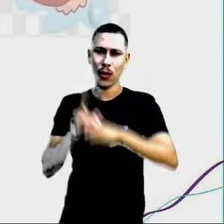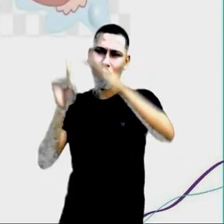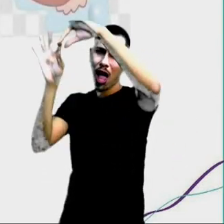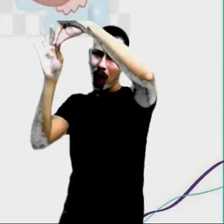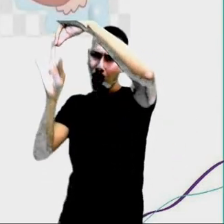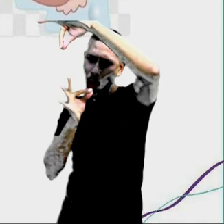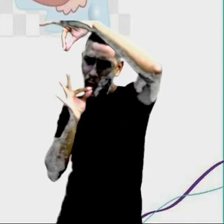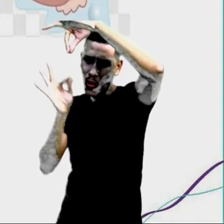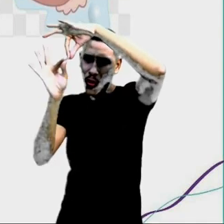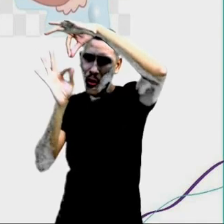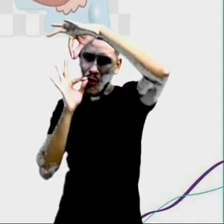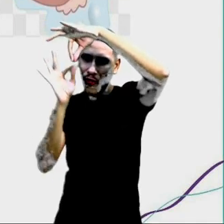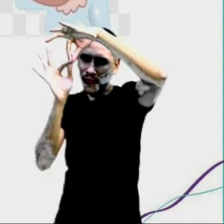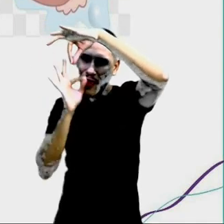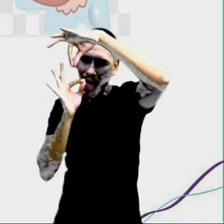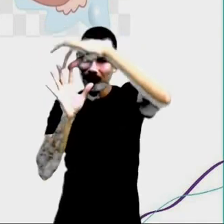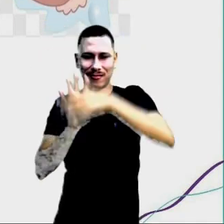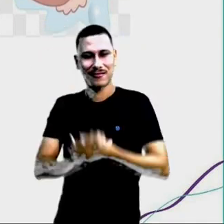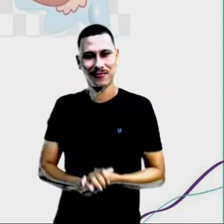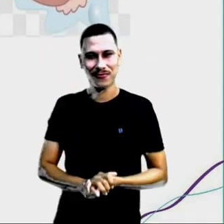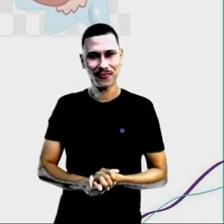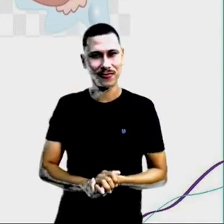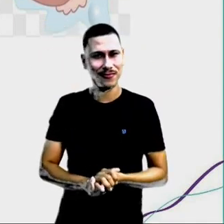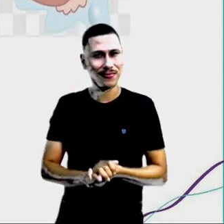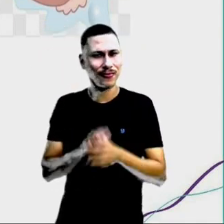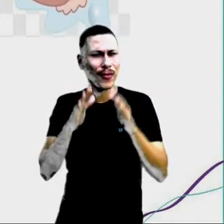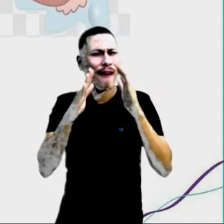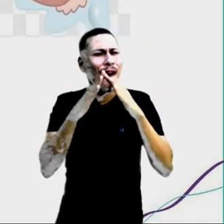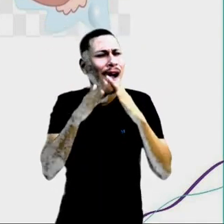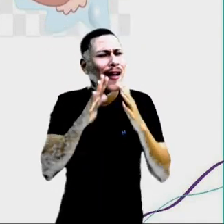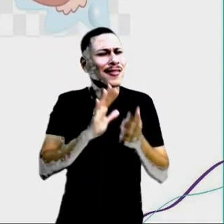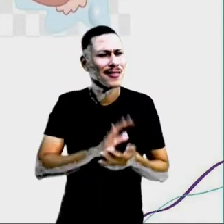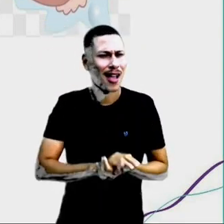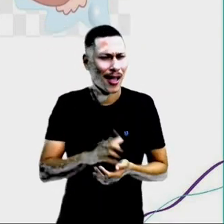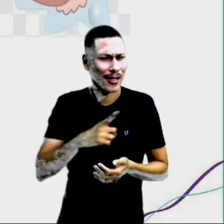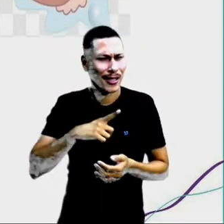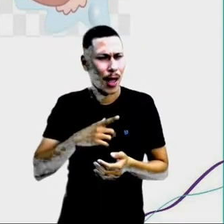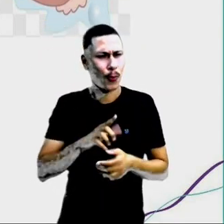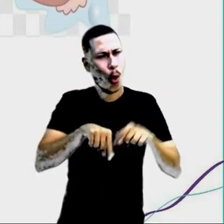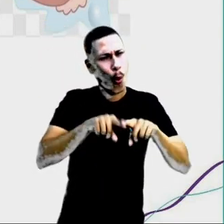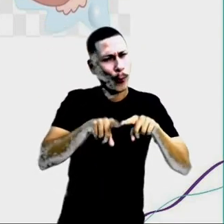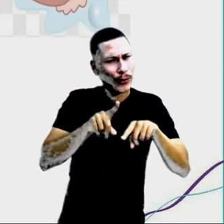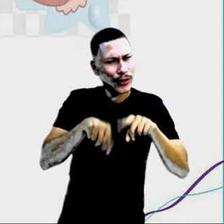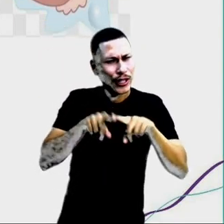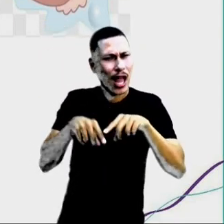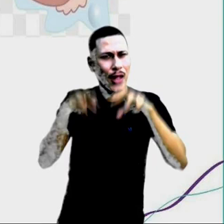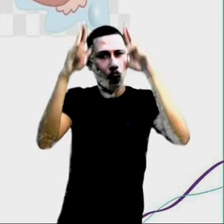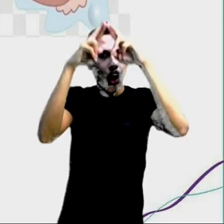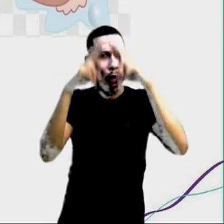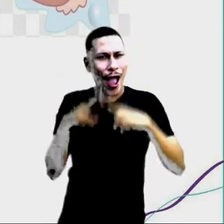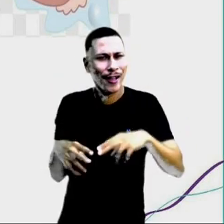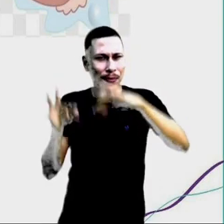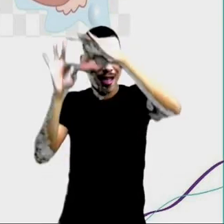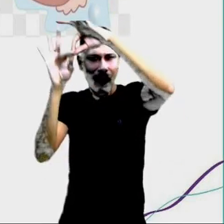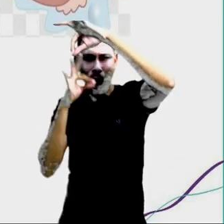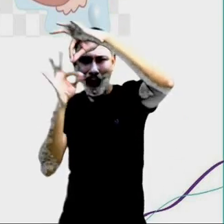Uva. O que será que temos em casa, hein? Um objeto que rime com